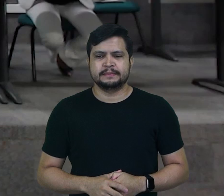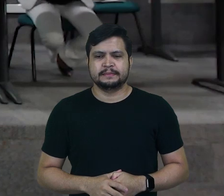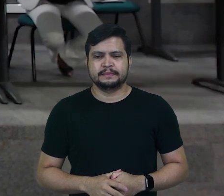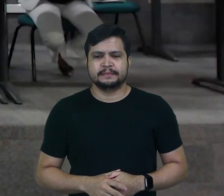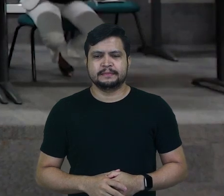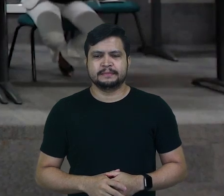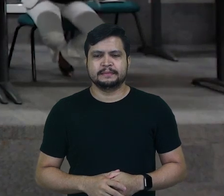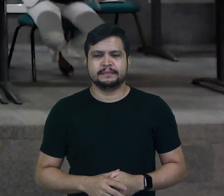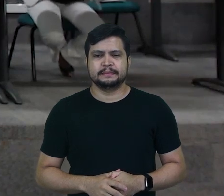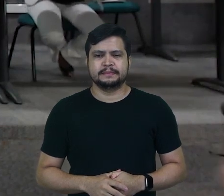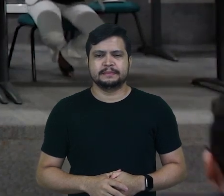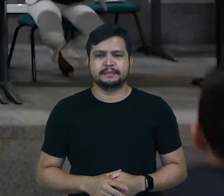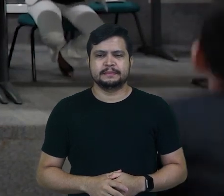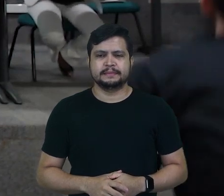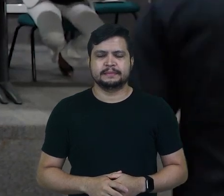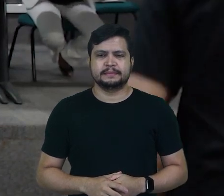Prontinho.